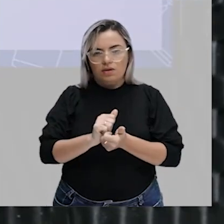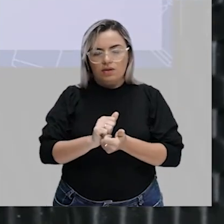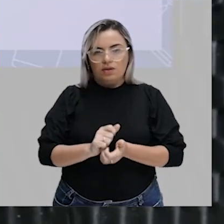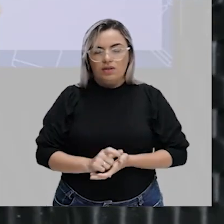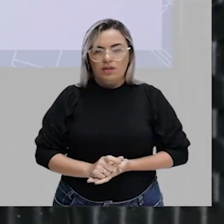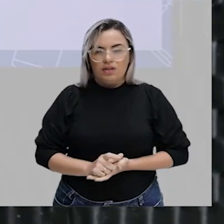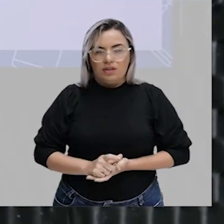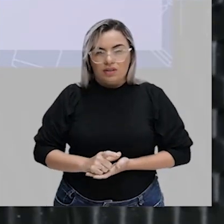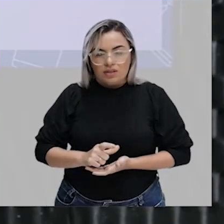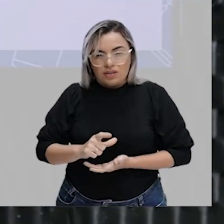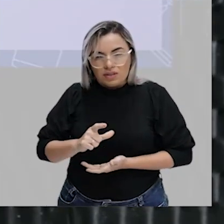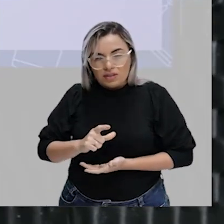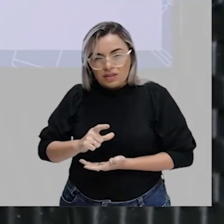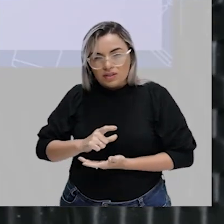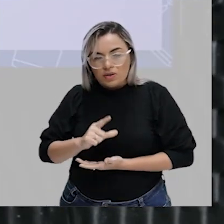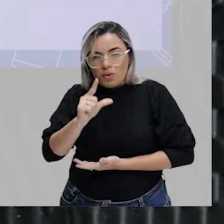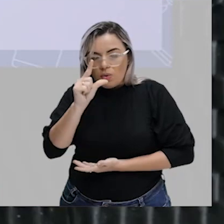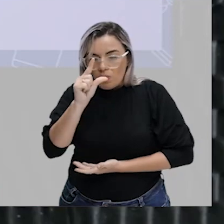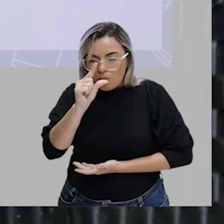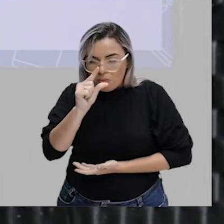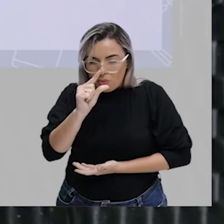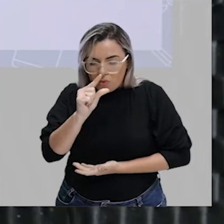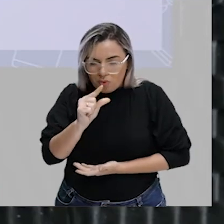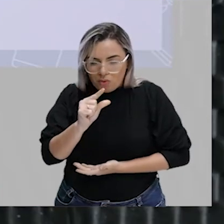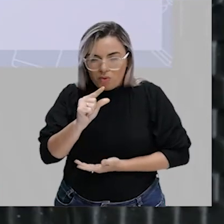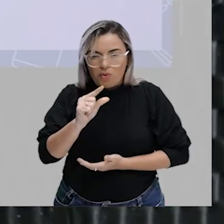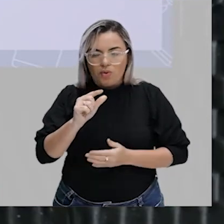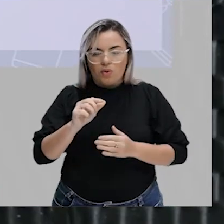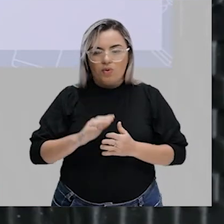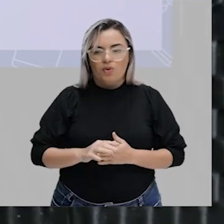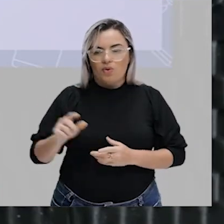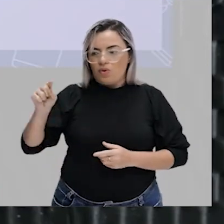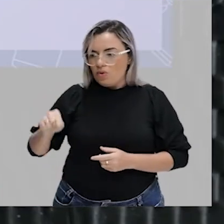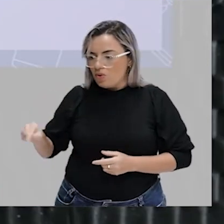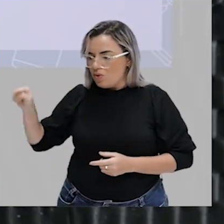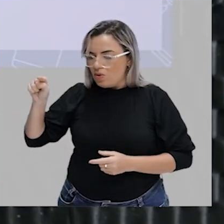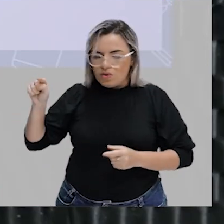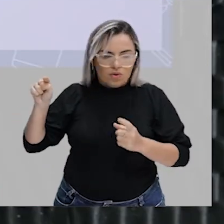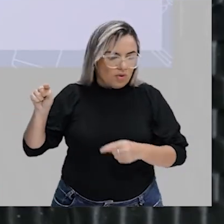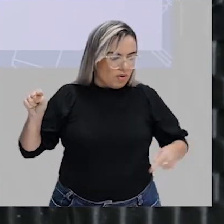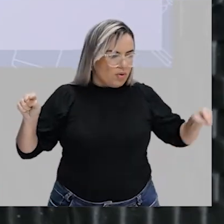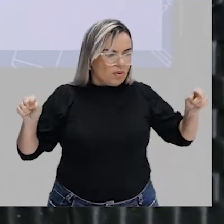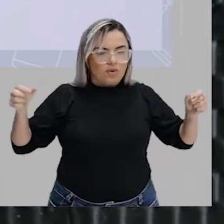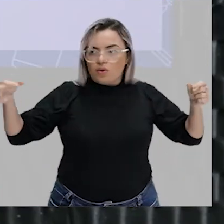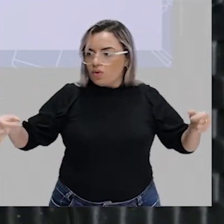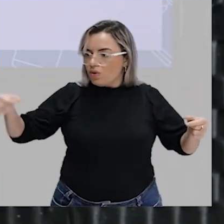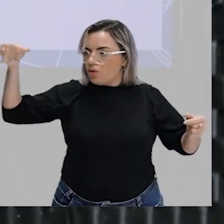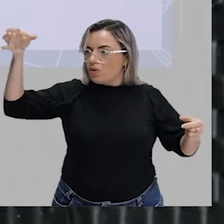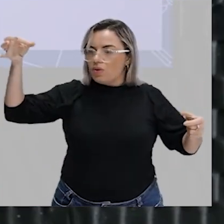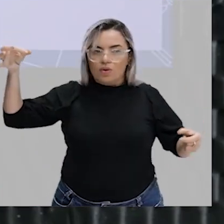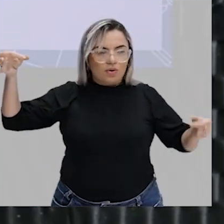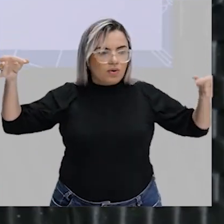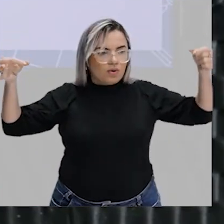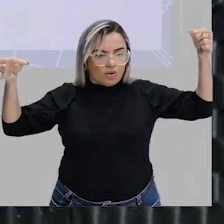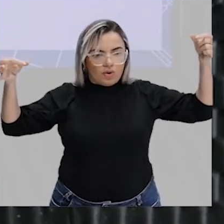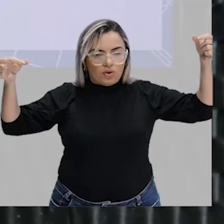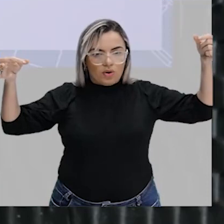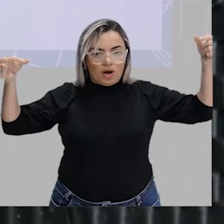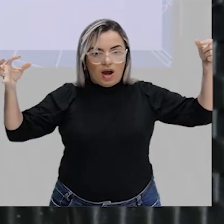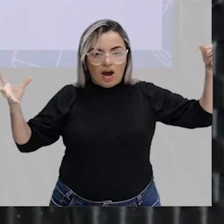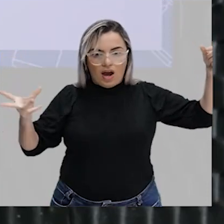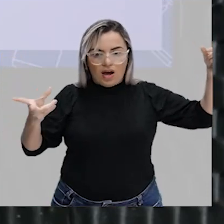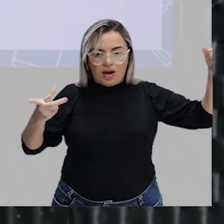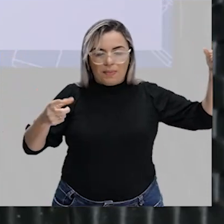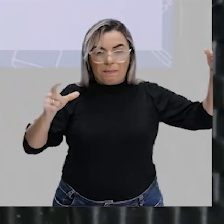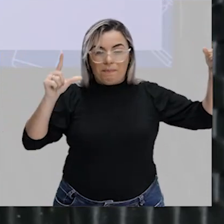mínimo possível essas argolas, ter total controle sobre essas linhas aí que estão segurando essas argolas. Quanto menos